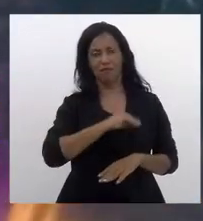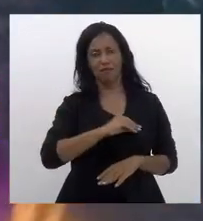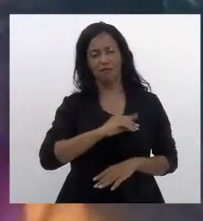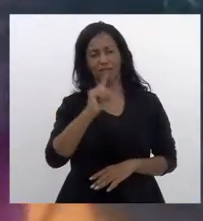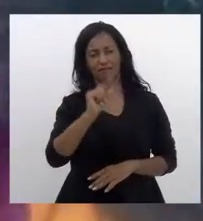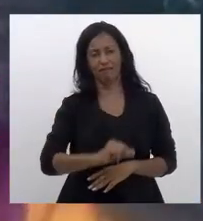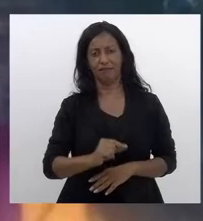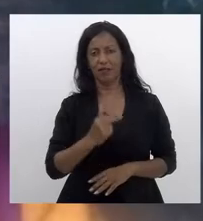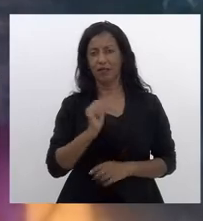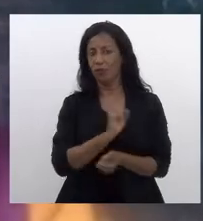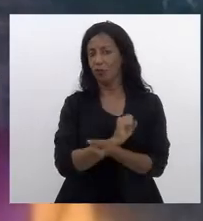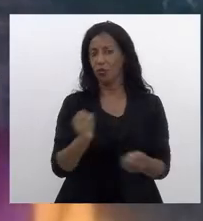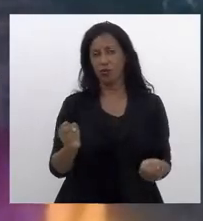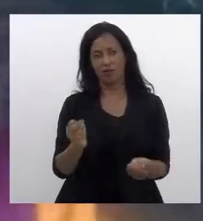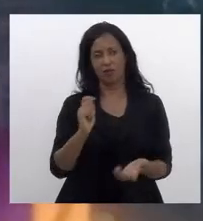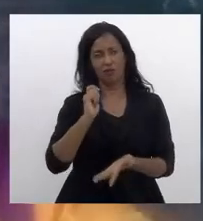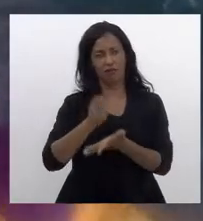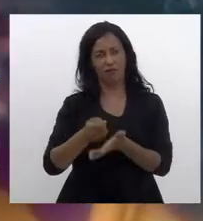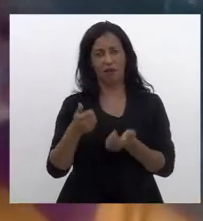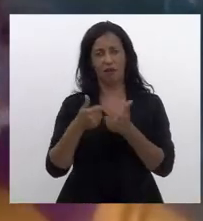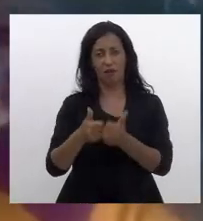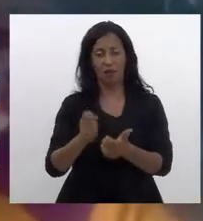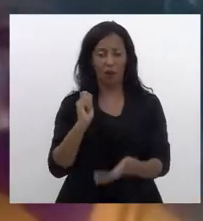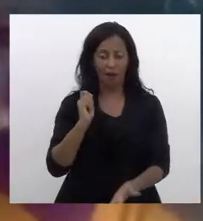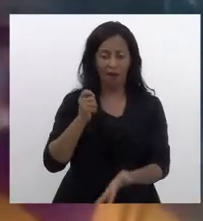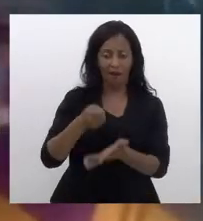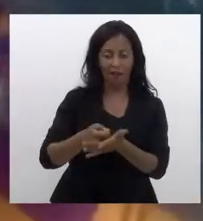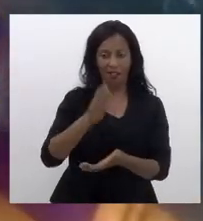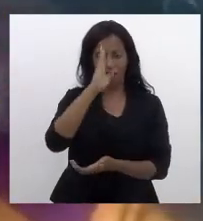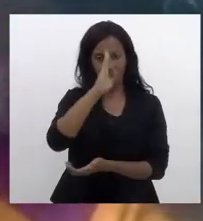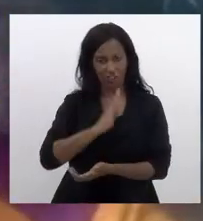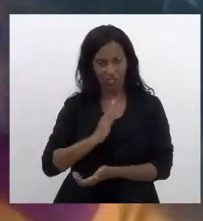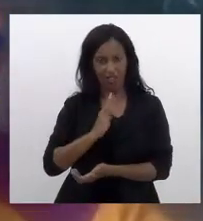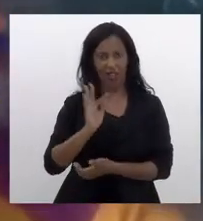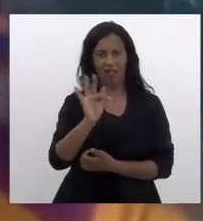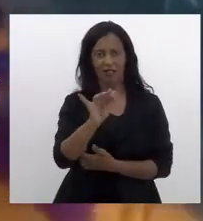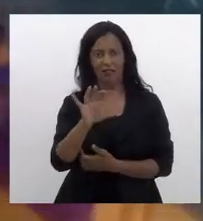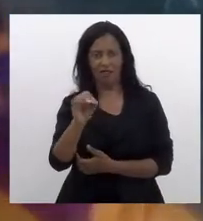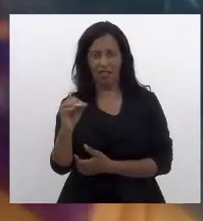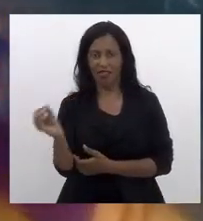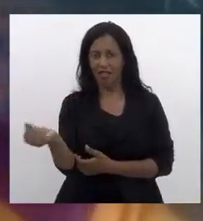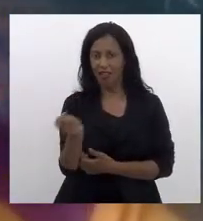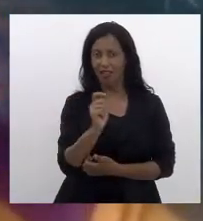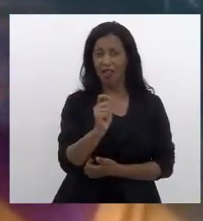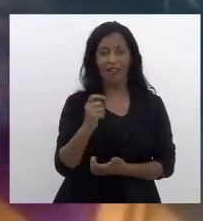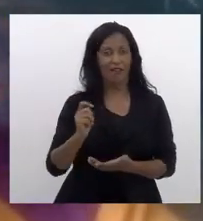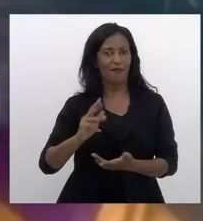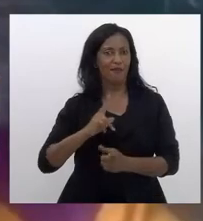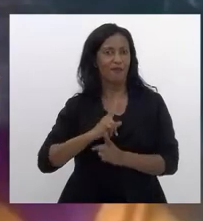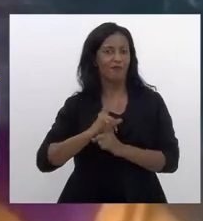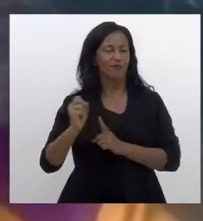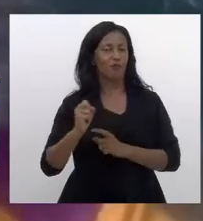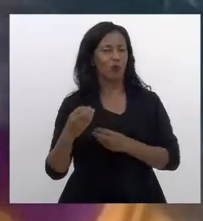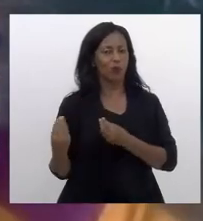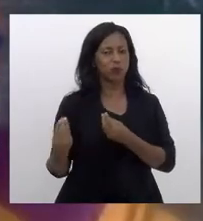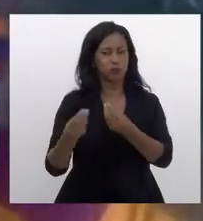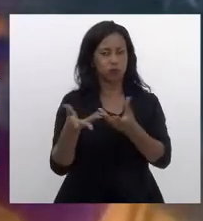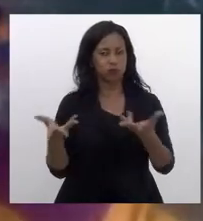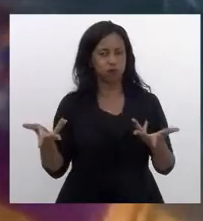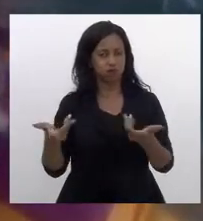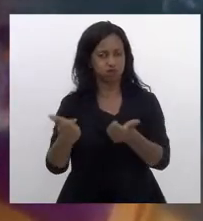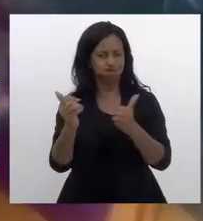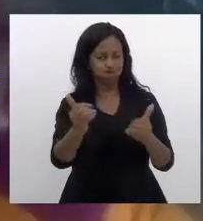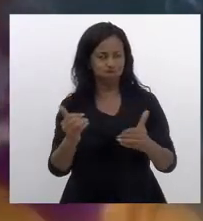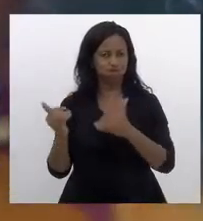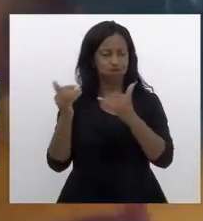ser conciliado. Então, a garantia desse passe livre para a rede FAETEC não é pouca vitória. É uma vitória extremamente